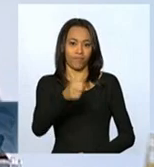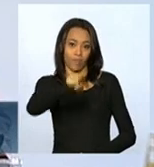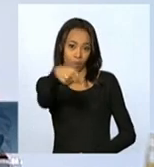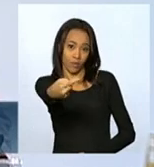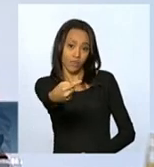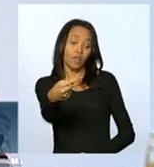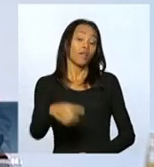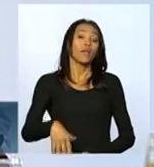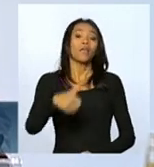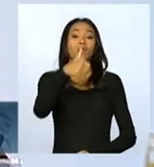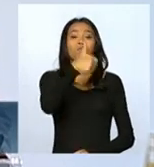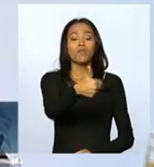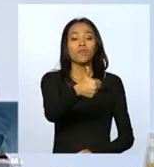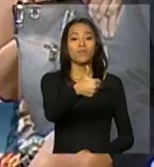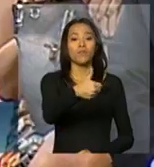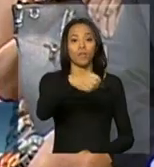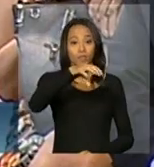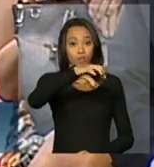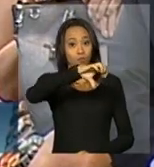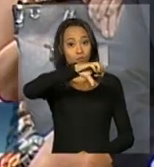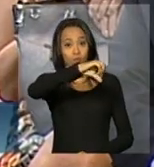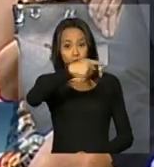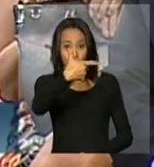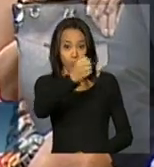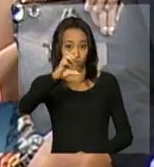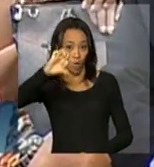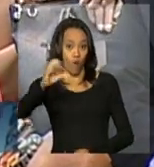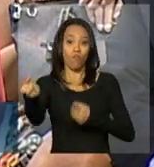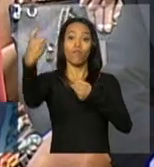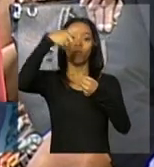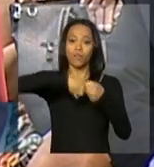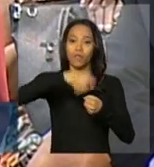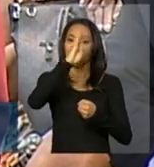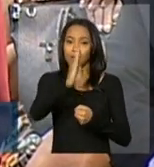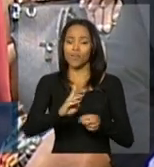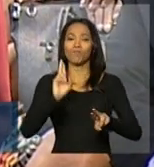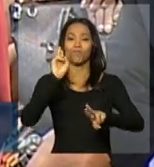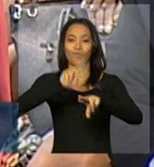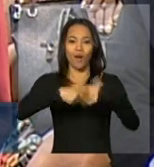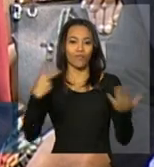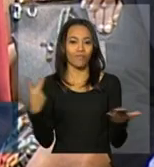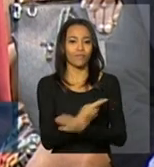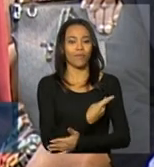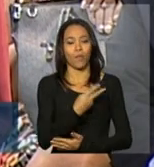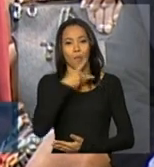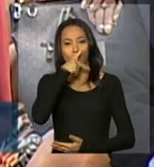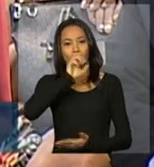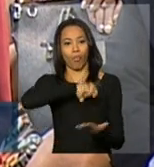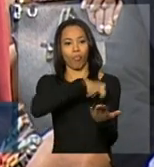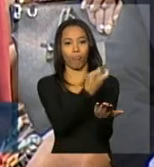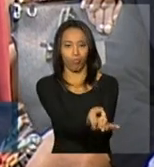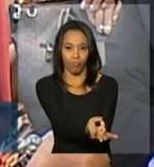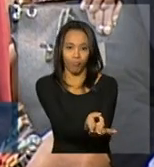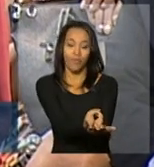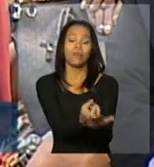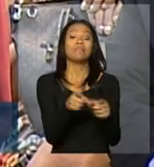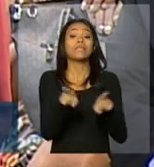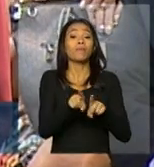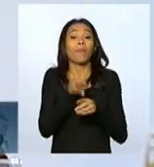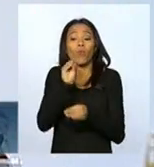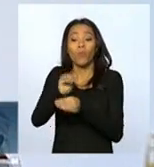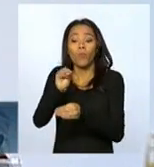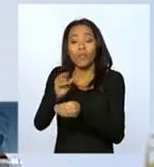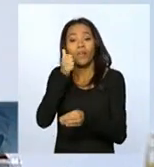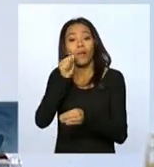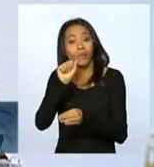Em 2009, retornei ao país definitivamente, em motivo do falecimento do meu pai, e para cuidar da minha mãe,